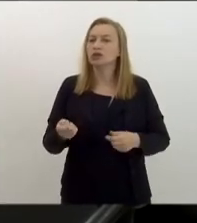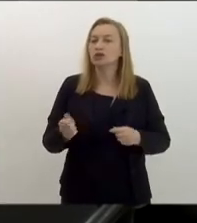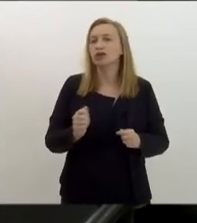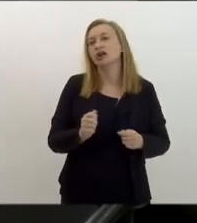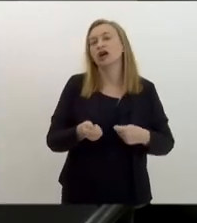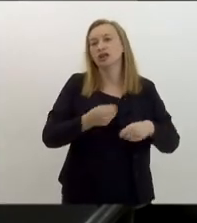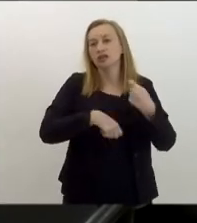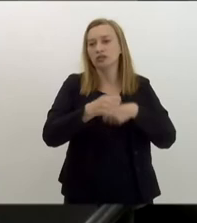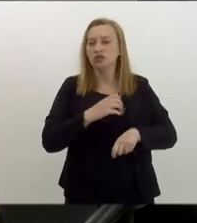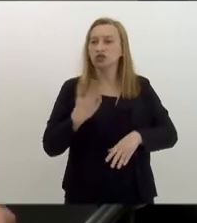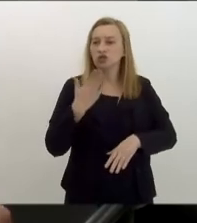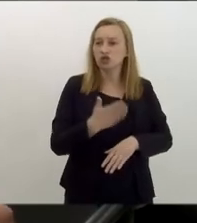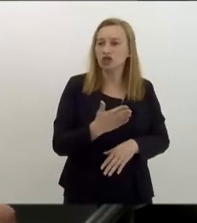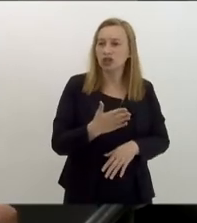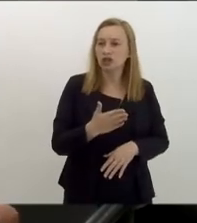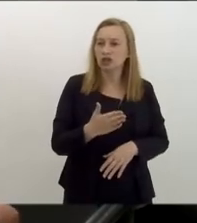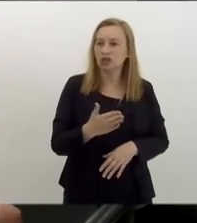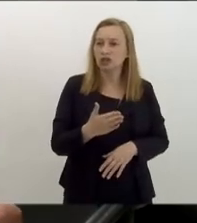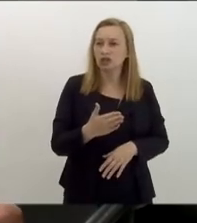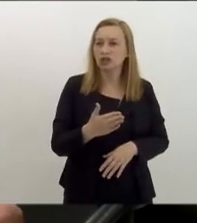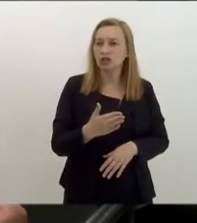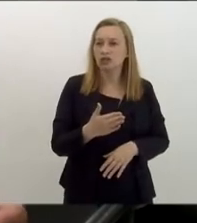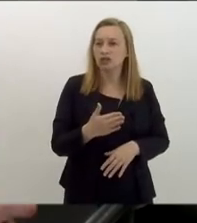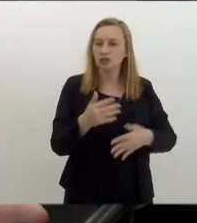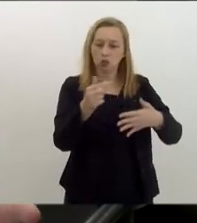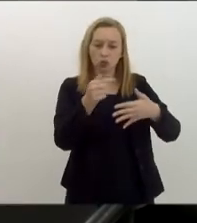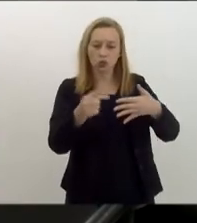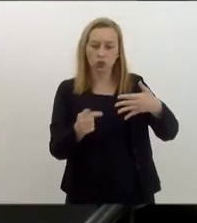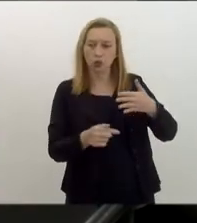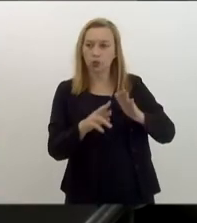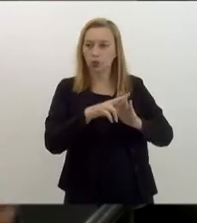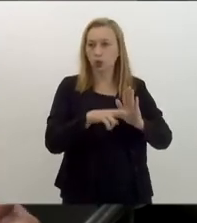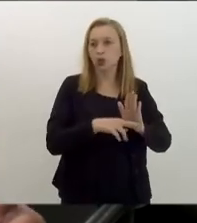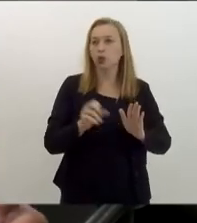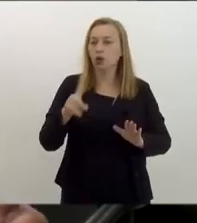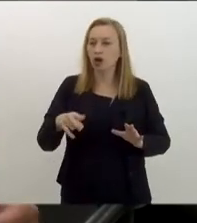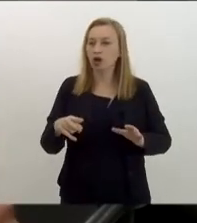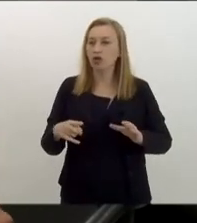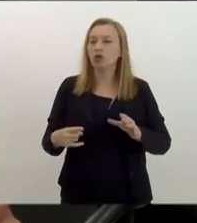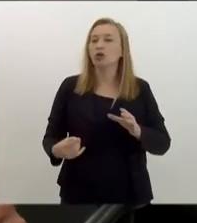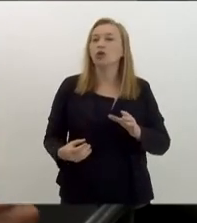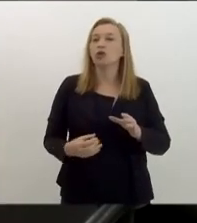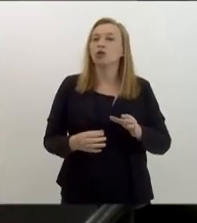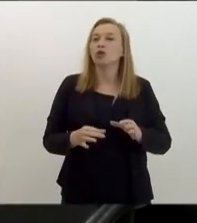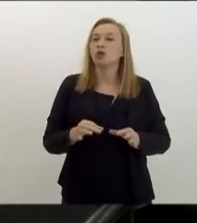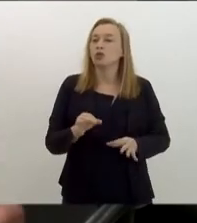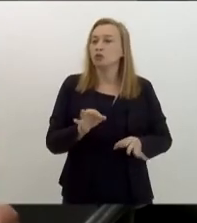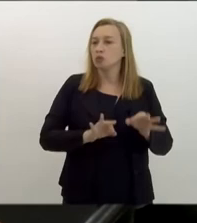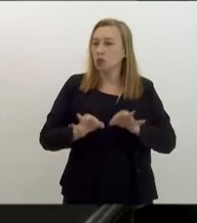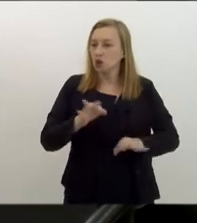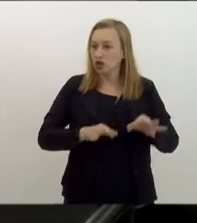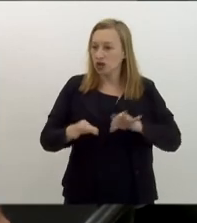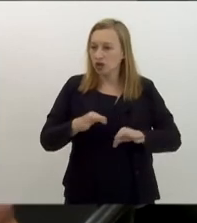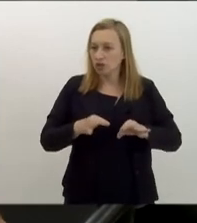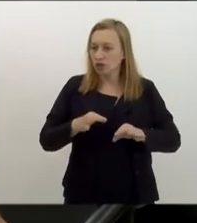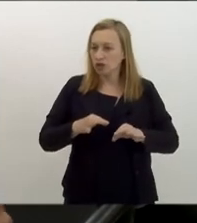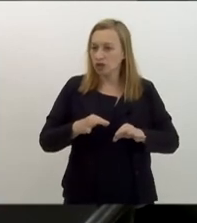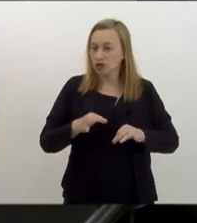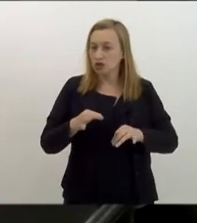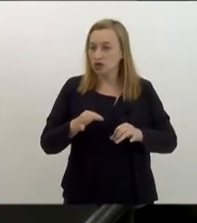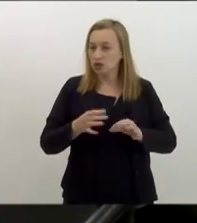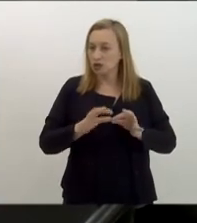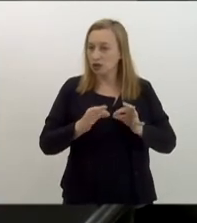indireta elevados em receita expertise Esse é um programa de longo prazo não é um programa fácil